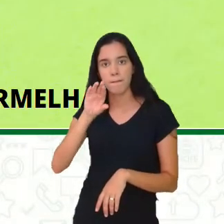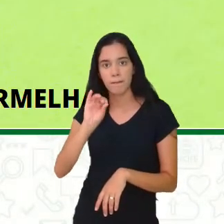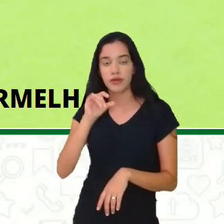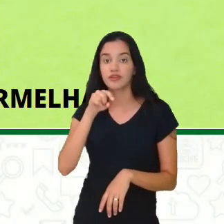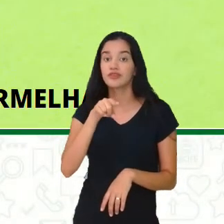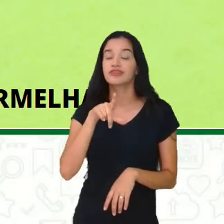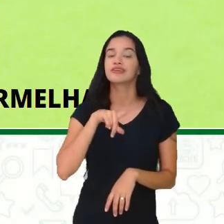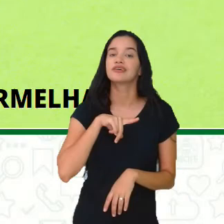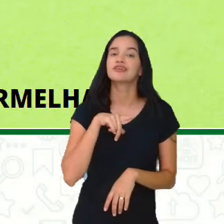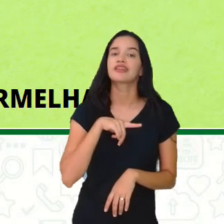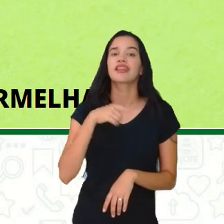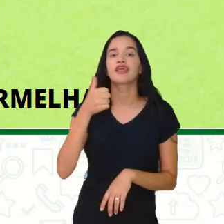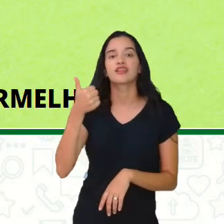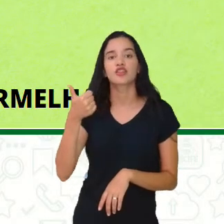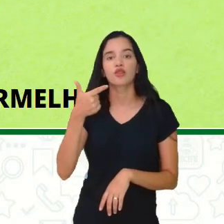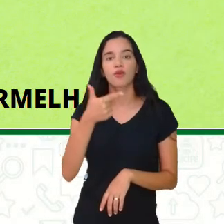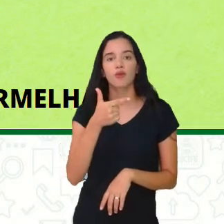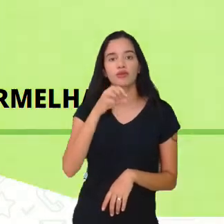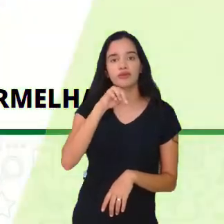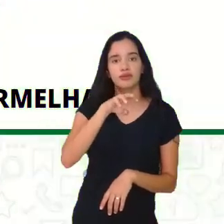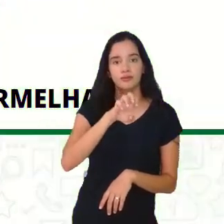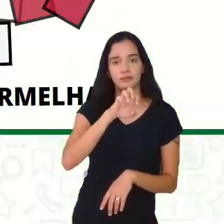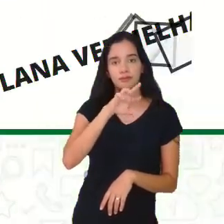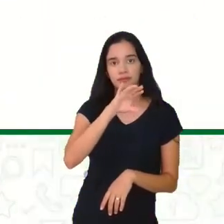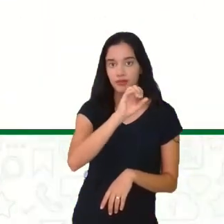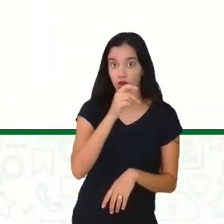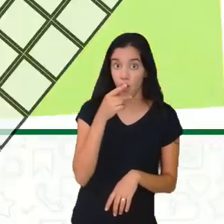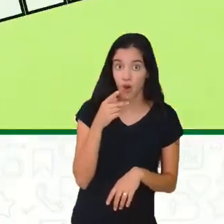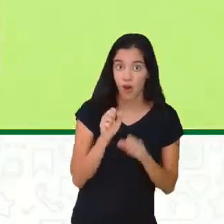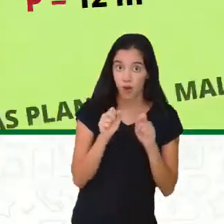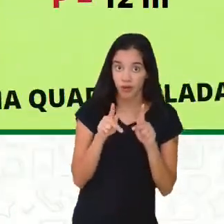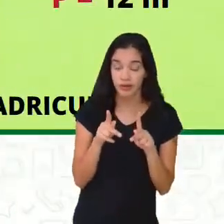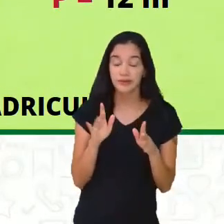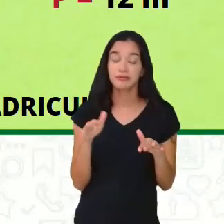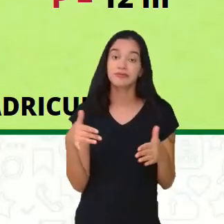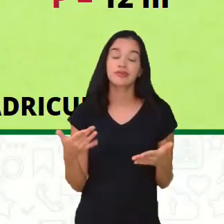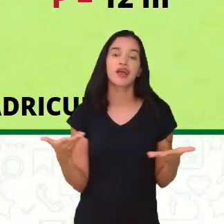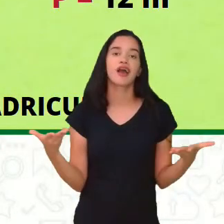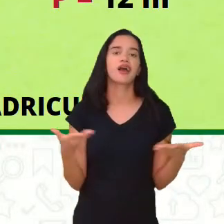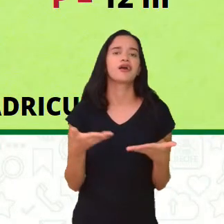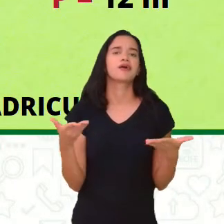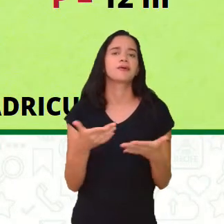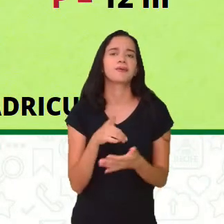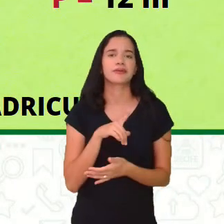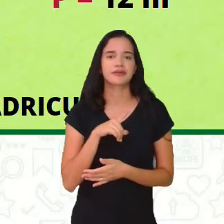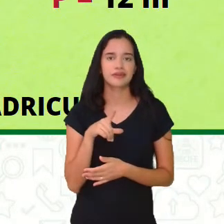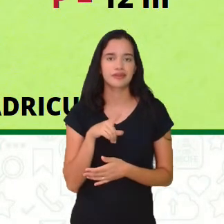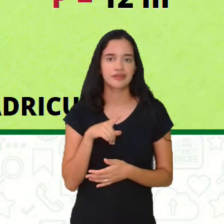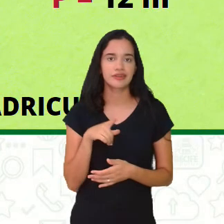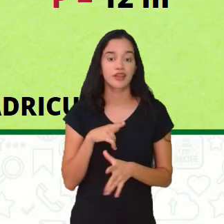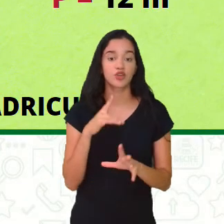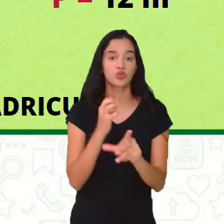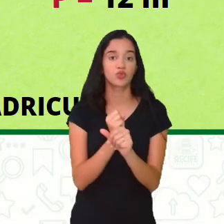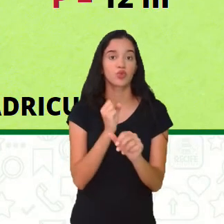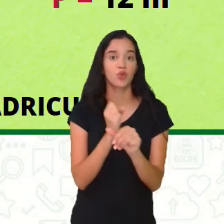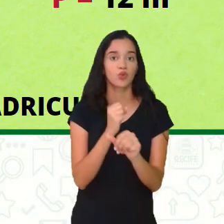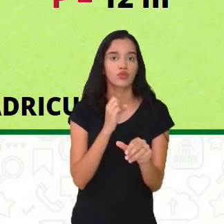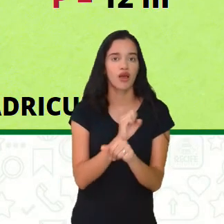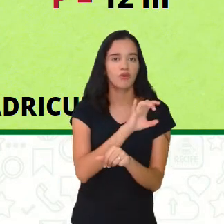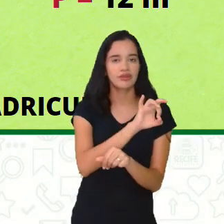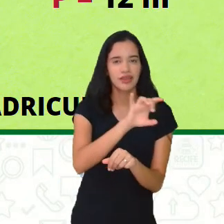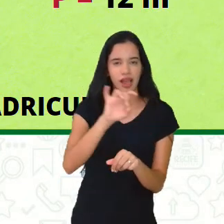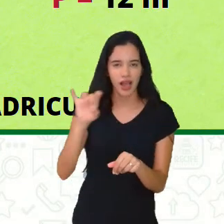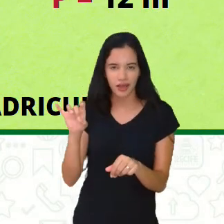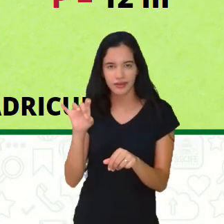E você tem 12 metros, ok? Então, agora a gente tem aí o total de cada